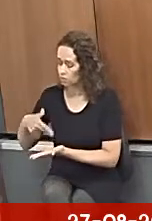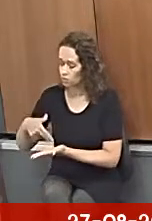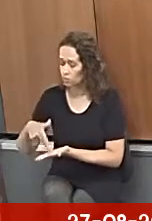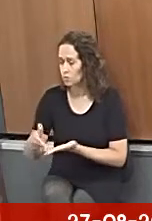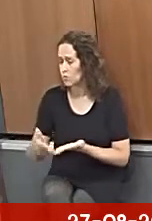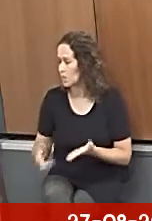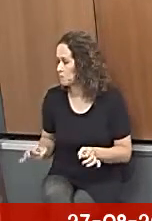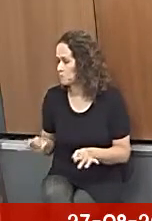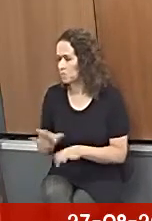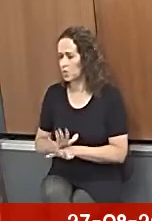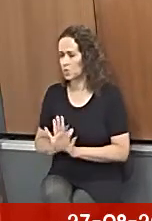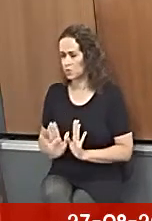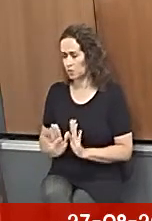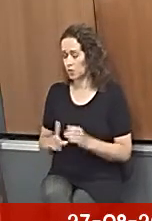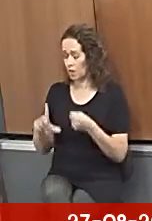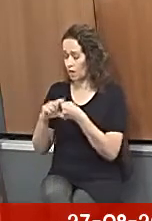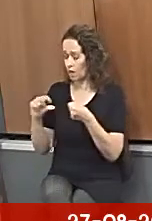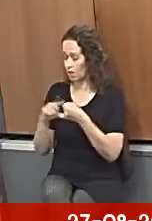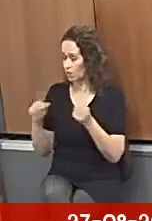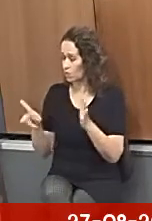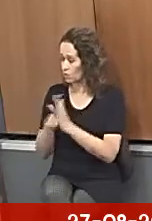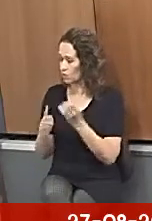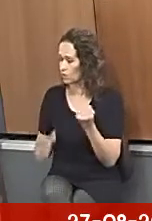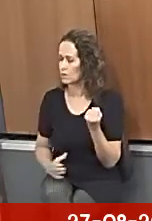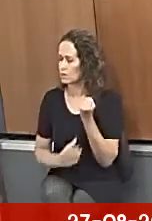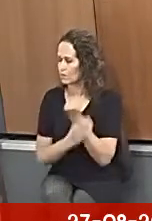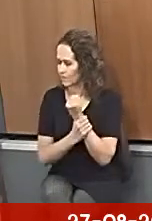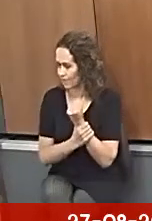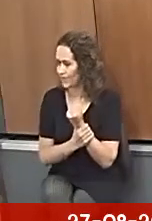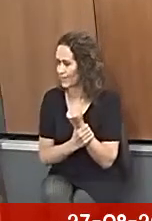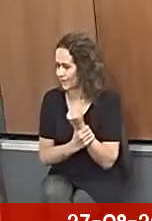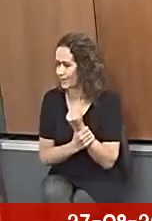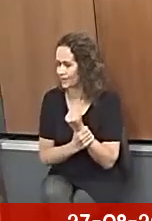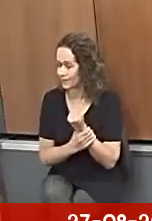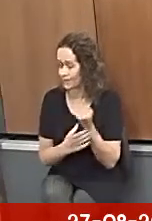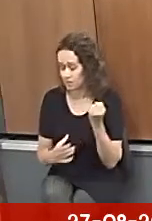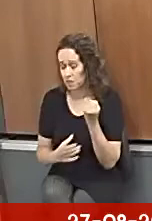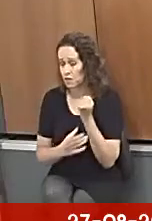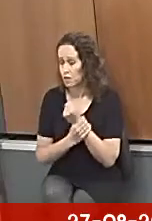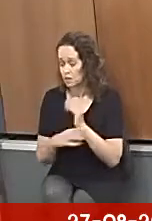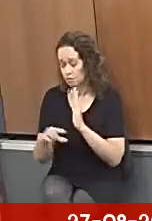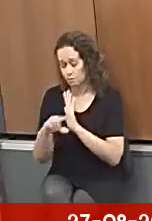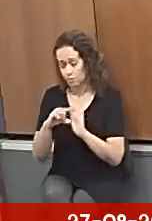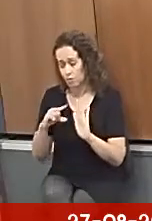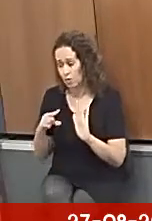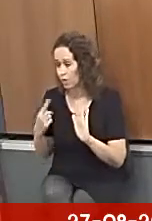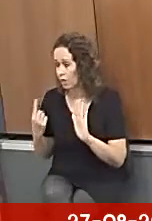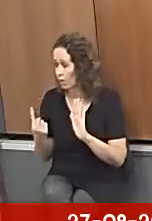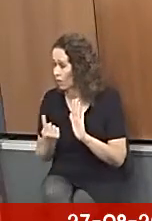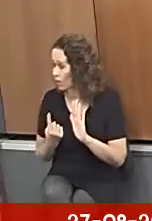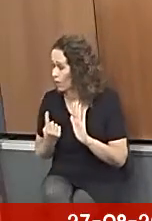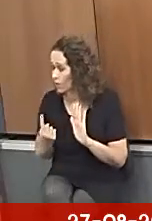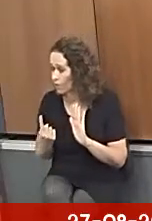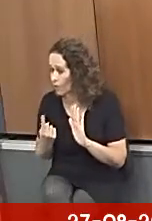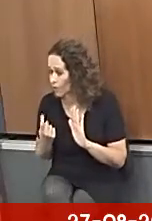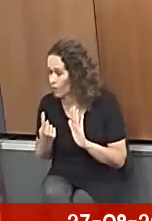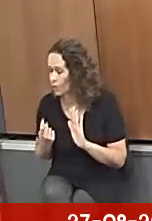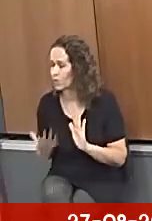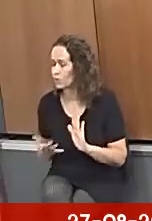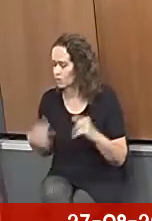no artigo da segurança no parágrafo único do artigo da segurança deve ter segurança